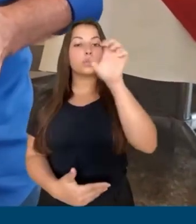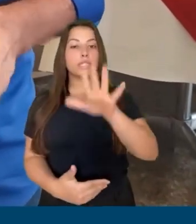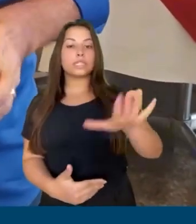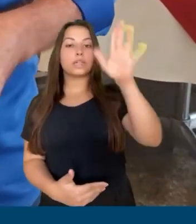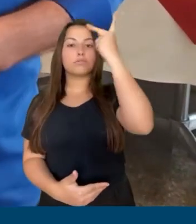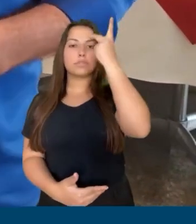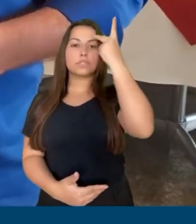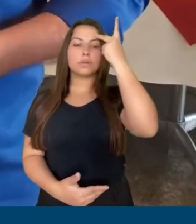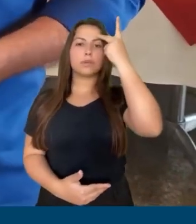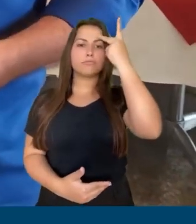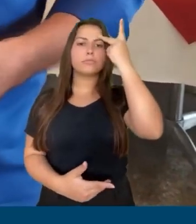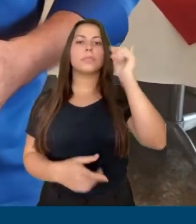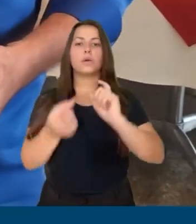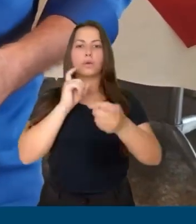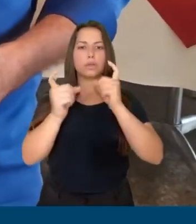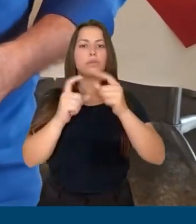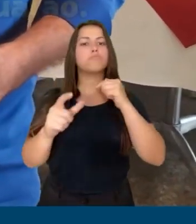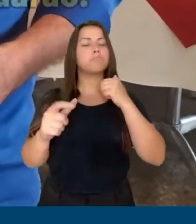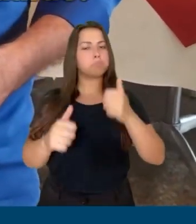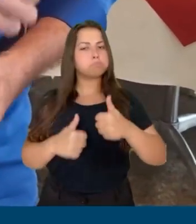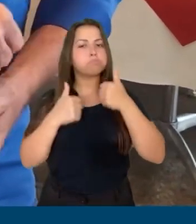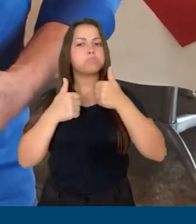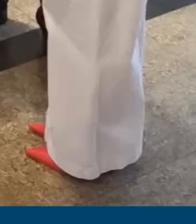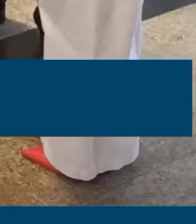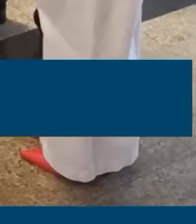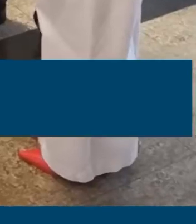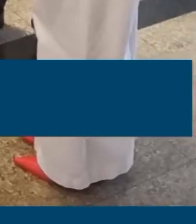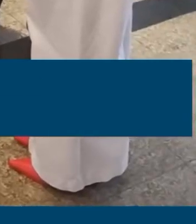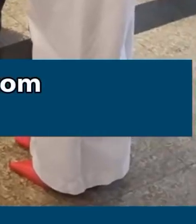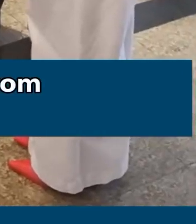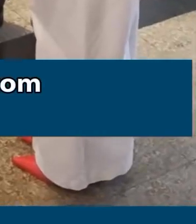foi produtiva e os trabalhos certamente continuarão.